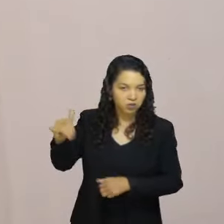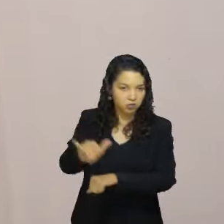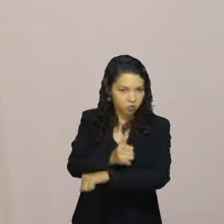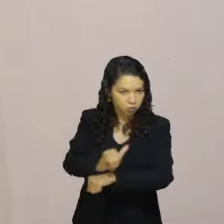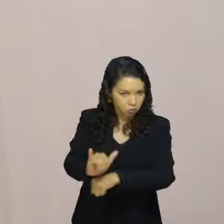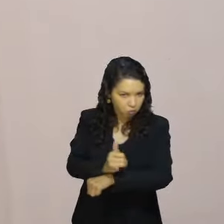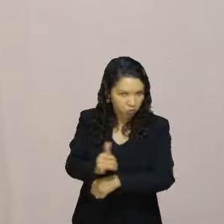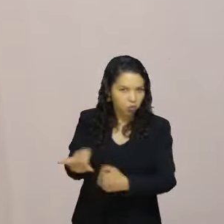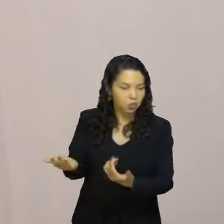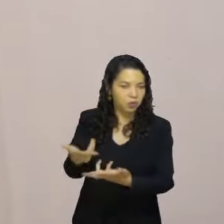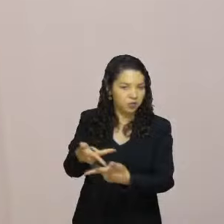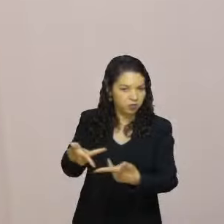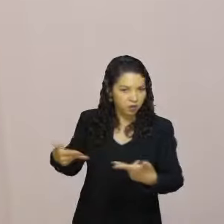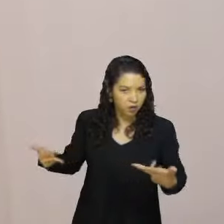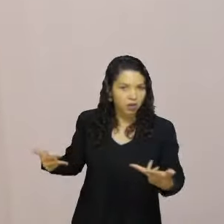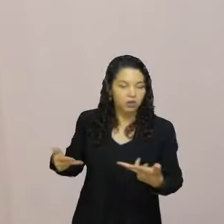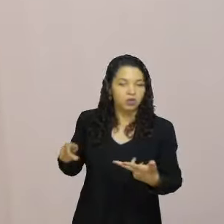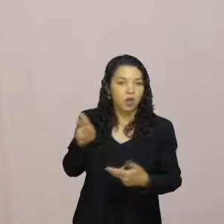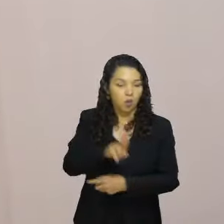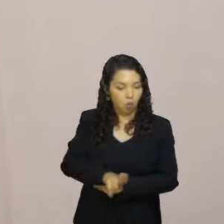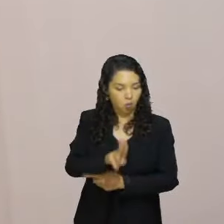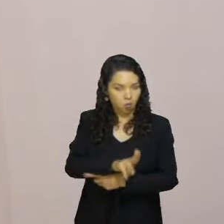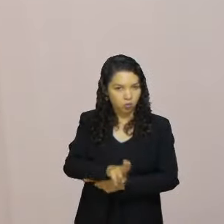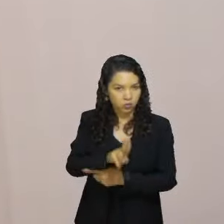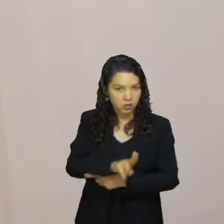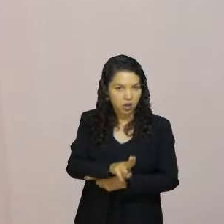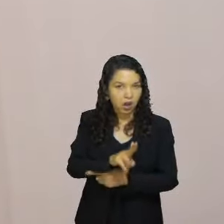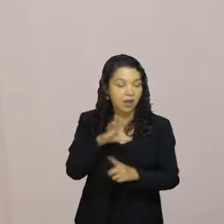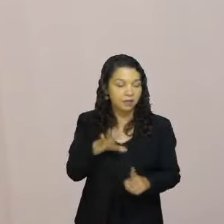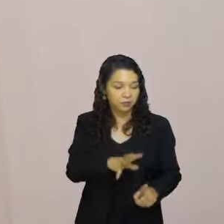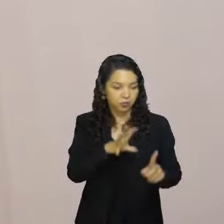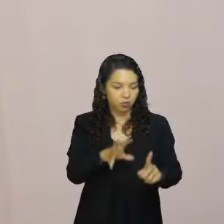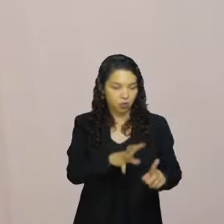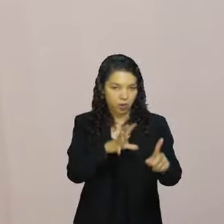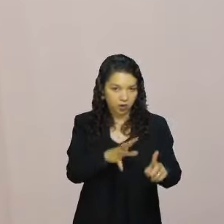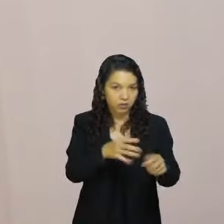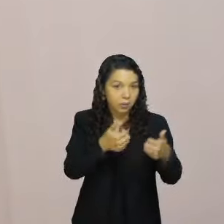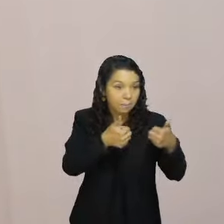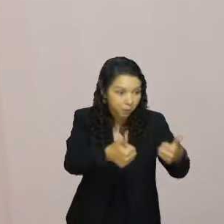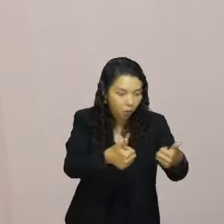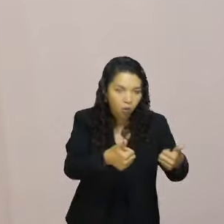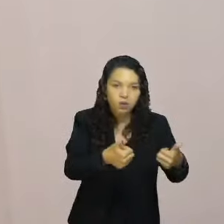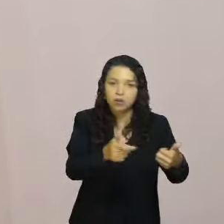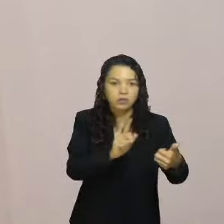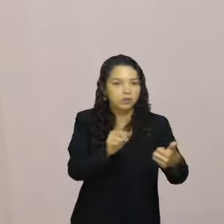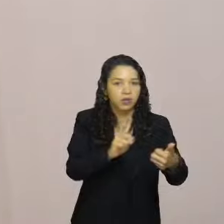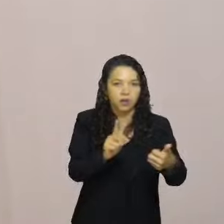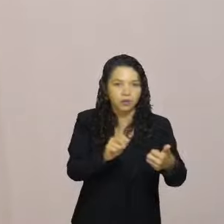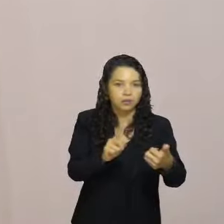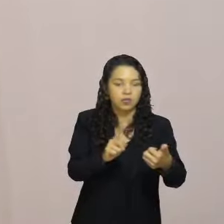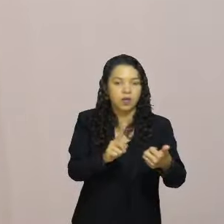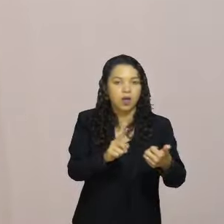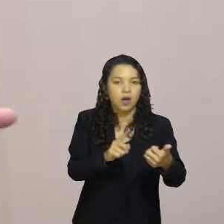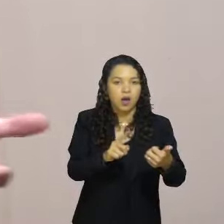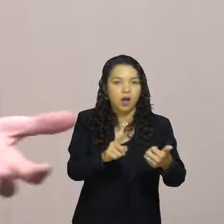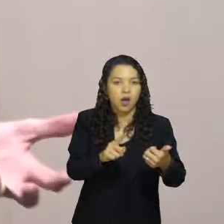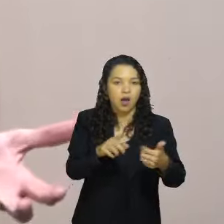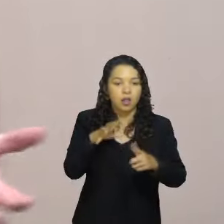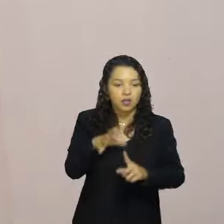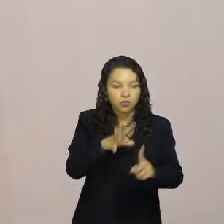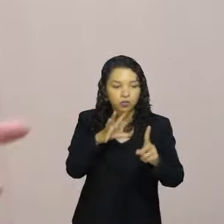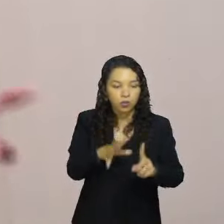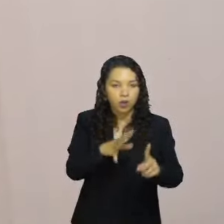ao invés de usar a influência para o bem, acabam passando, entre aspas, a sua certa credibilidade para testar